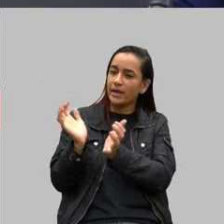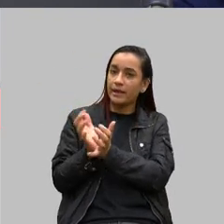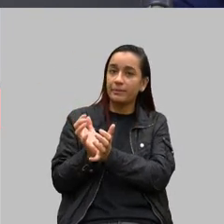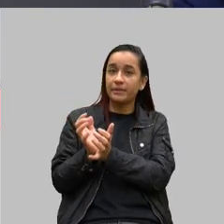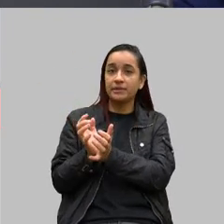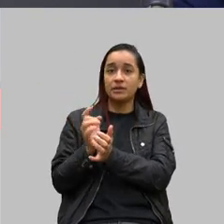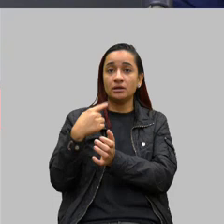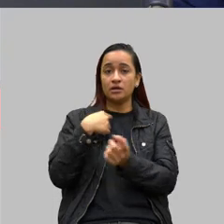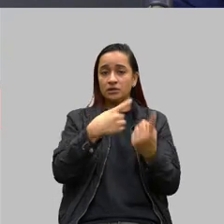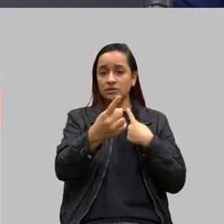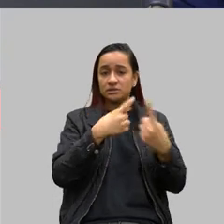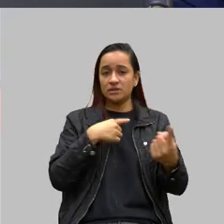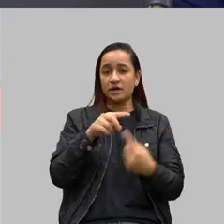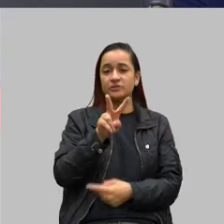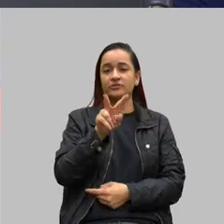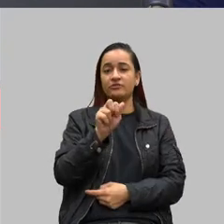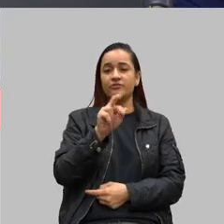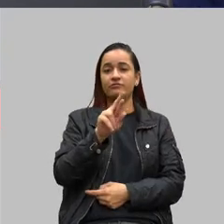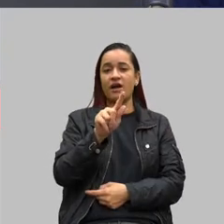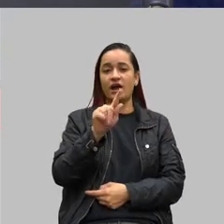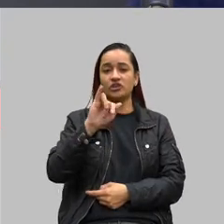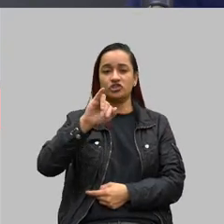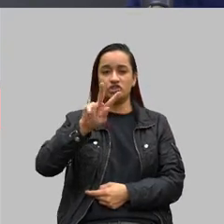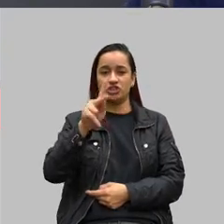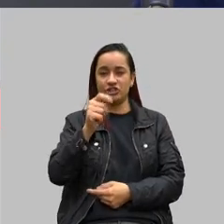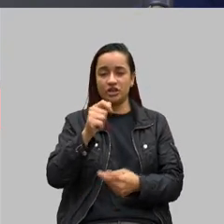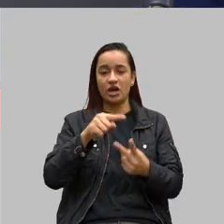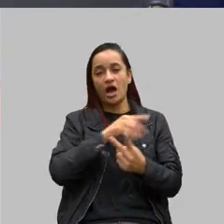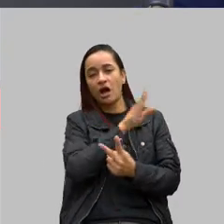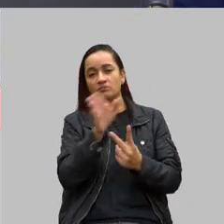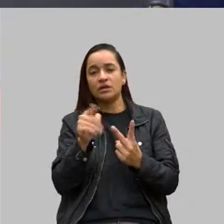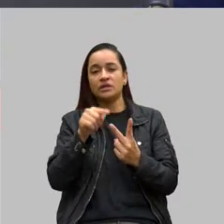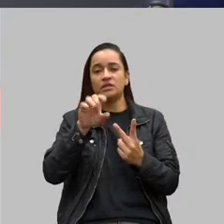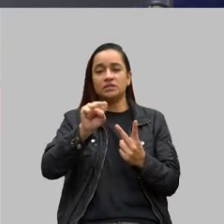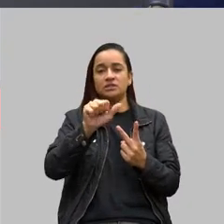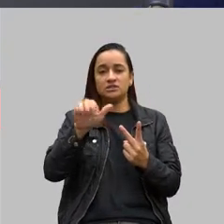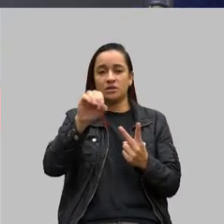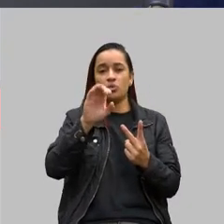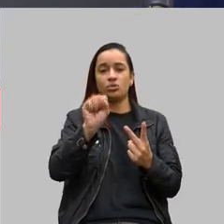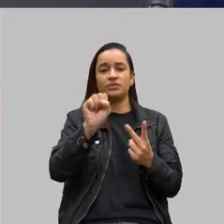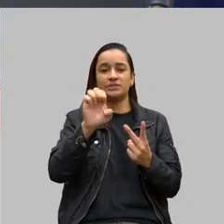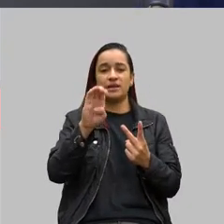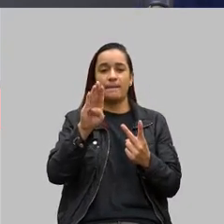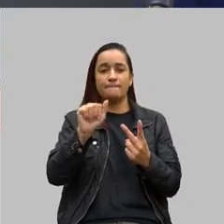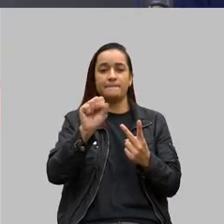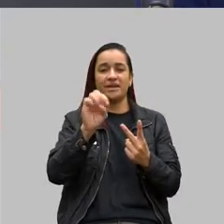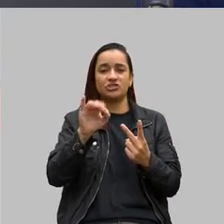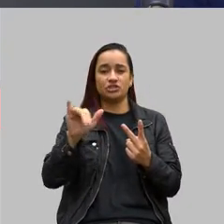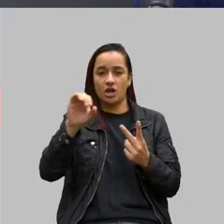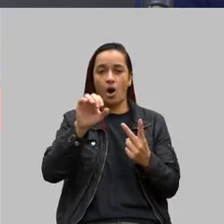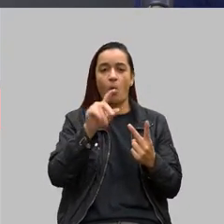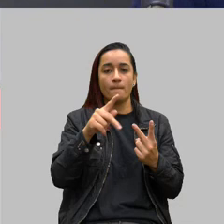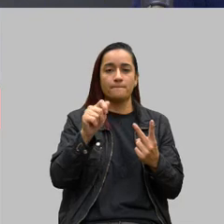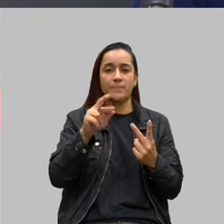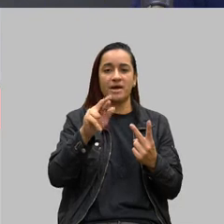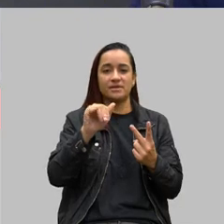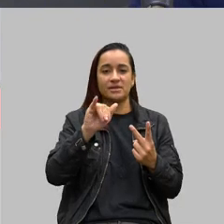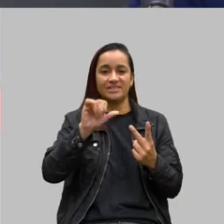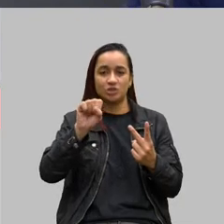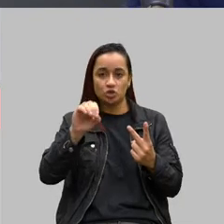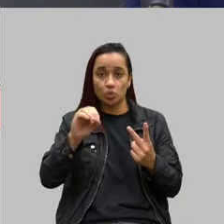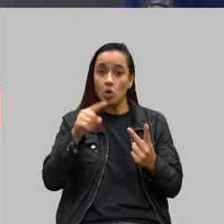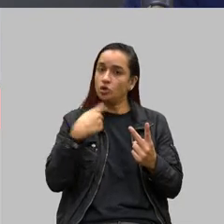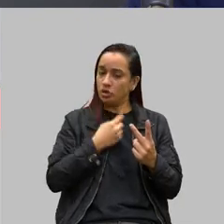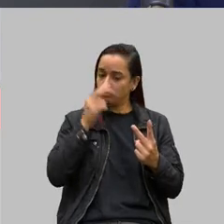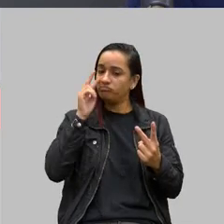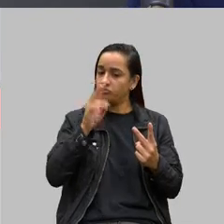na estrada Varginha Três Corações São Sebastião do Paraíso Vimos que realmente a parte principal tá ficando muito